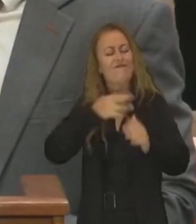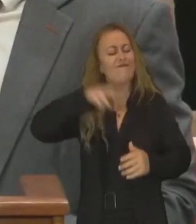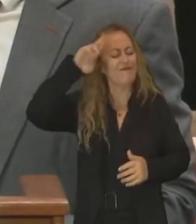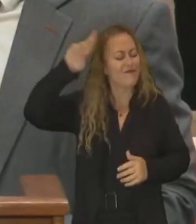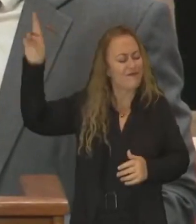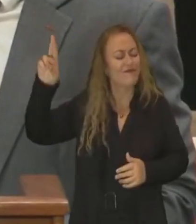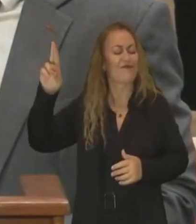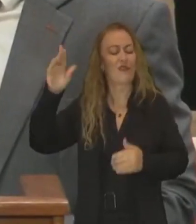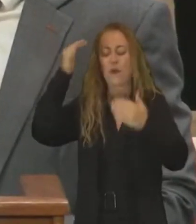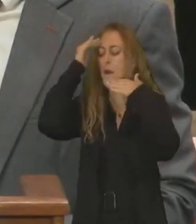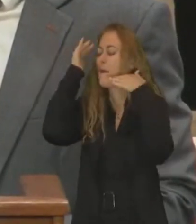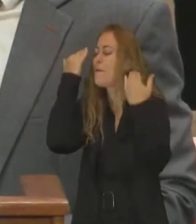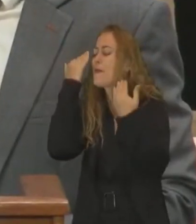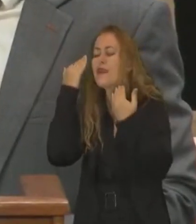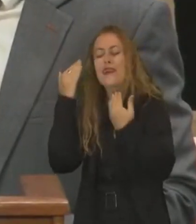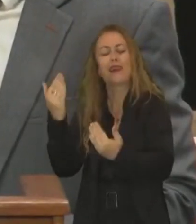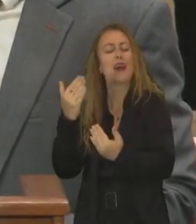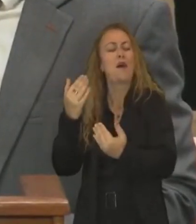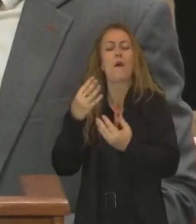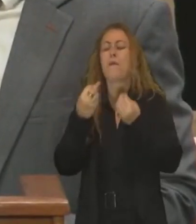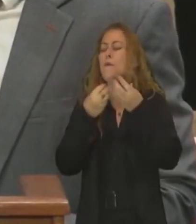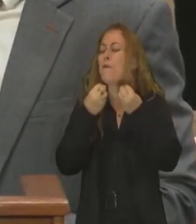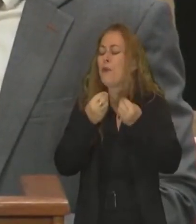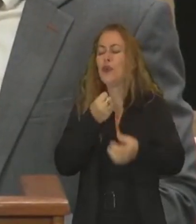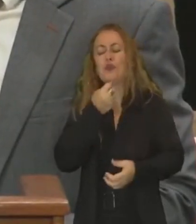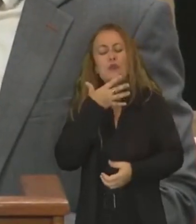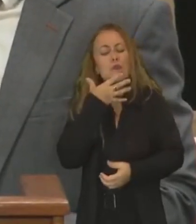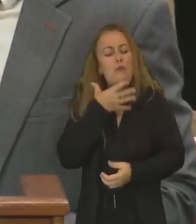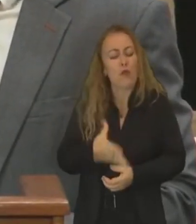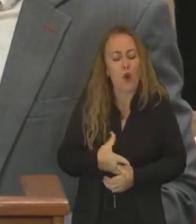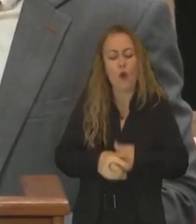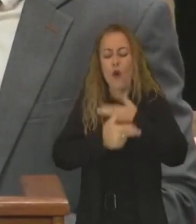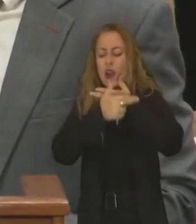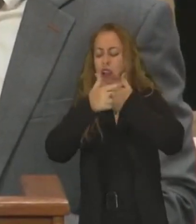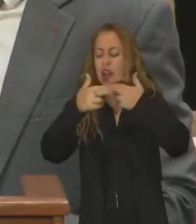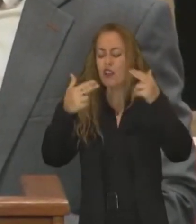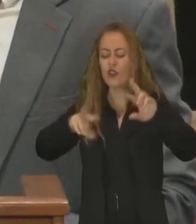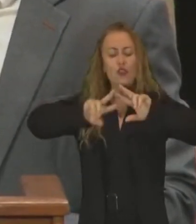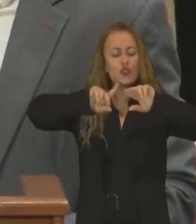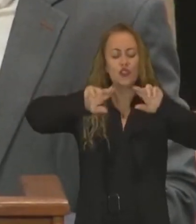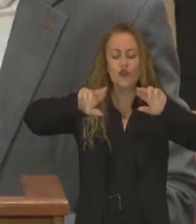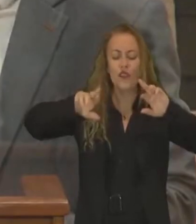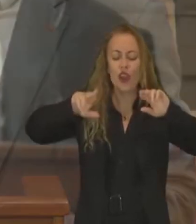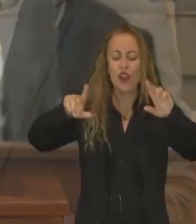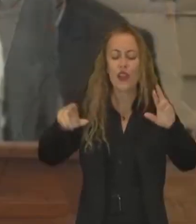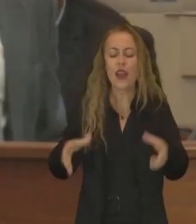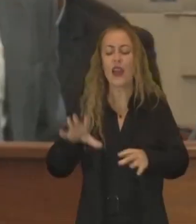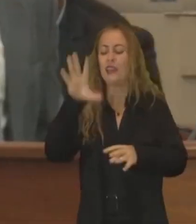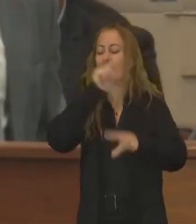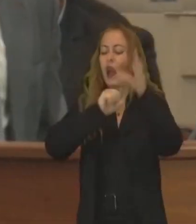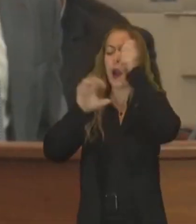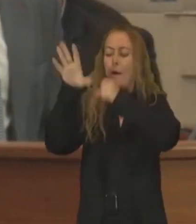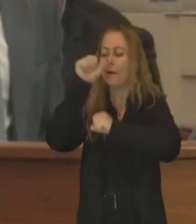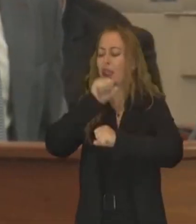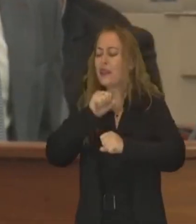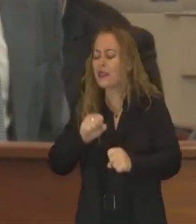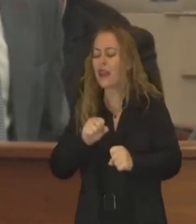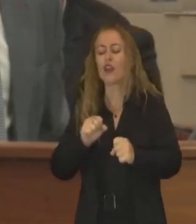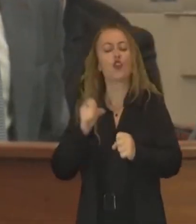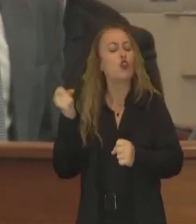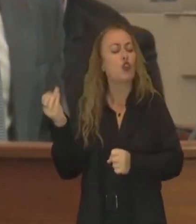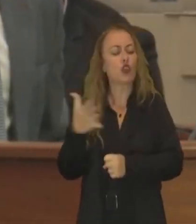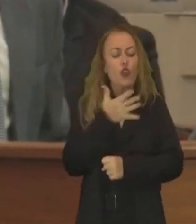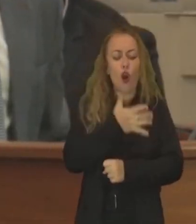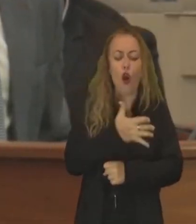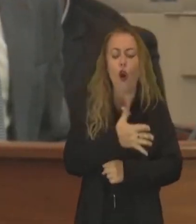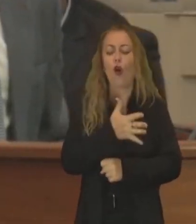Muito obrigado pela riqueza linguística, Senhor, que nós podemos aprender, que podemos, ó Deus, desfrutar